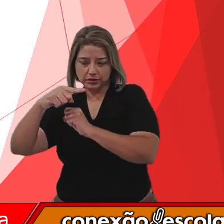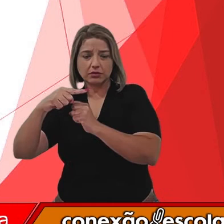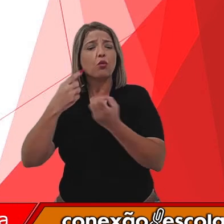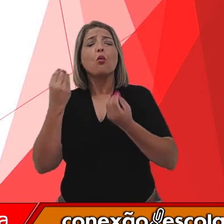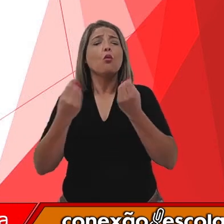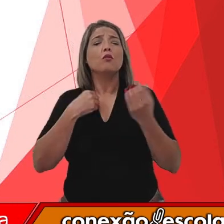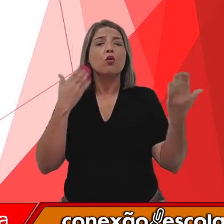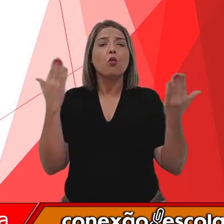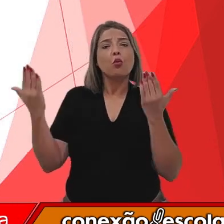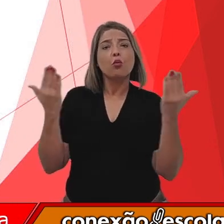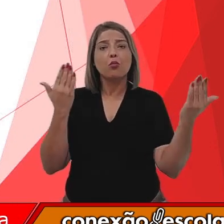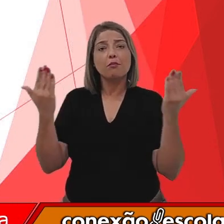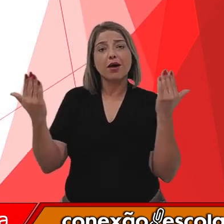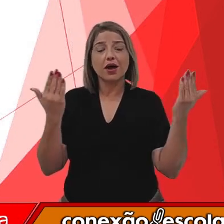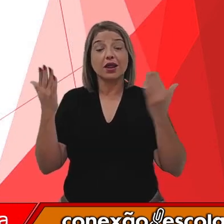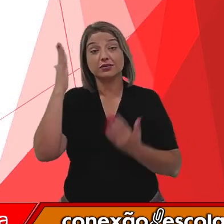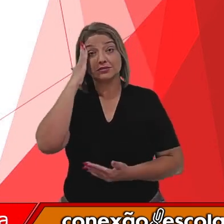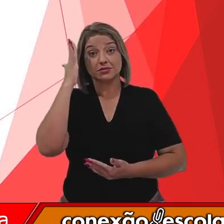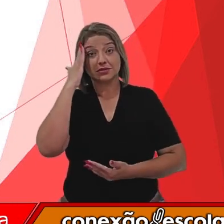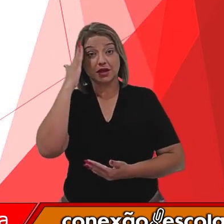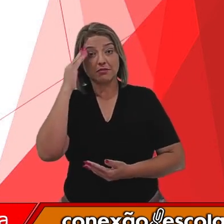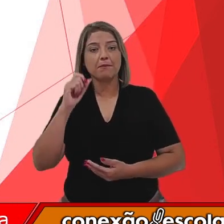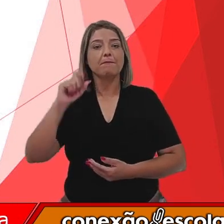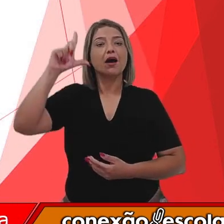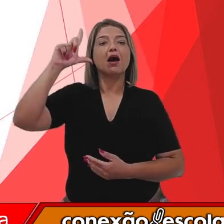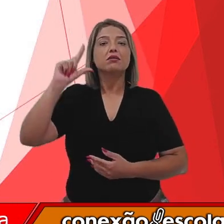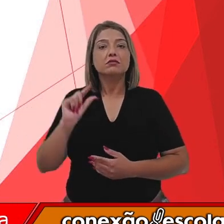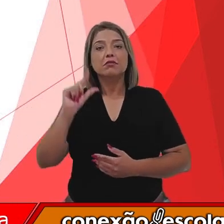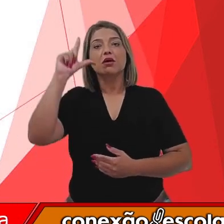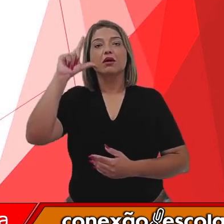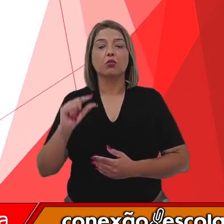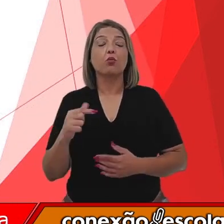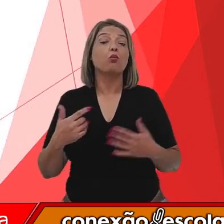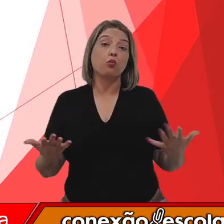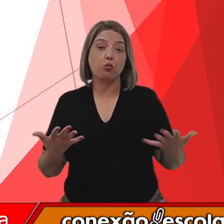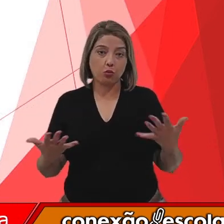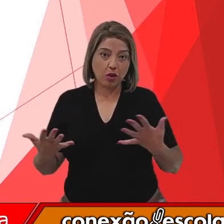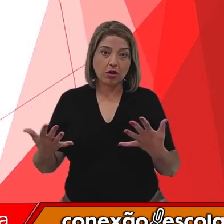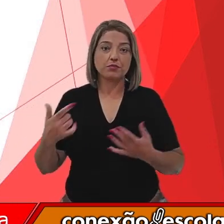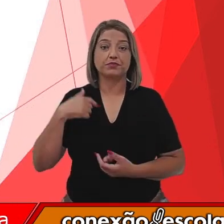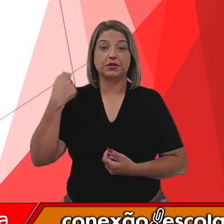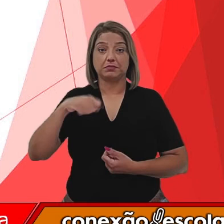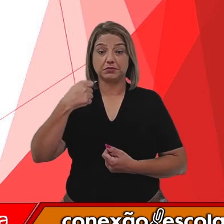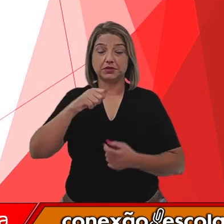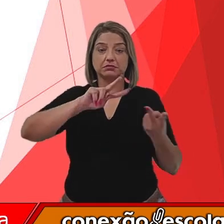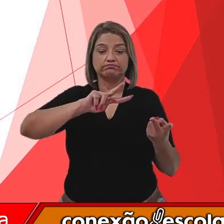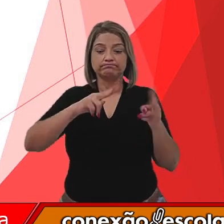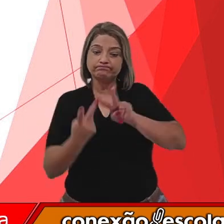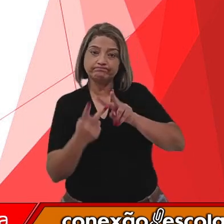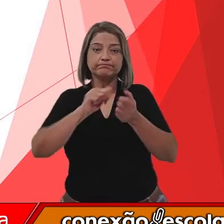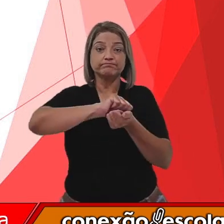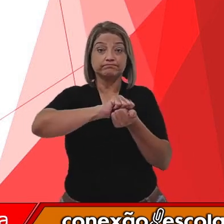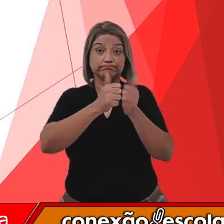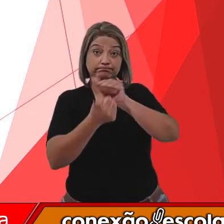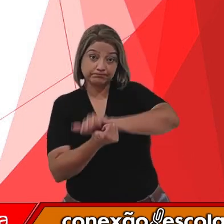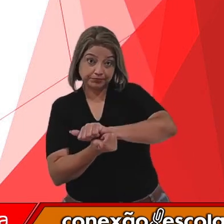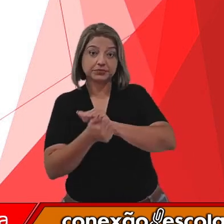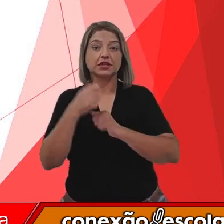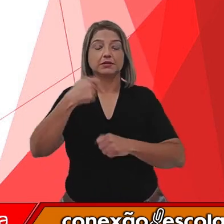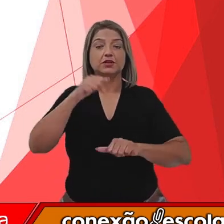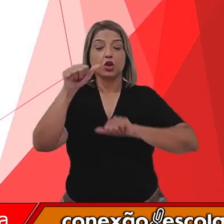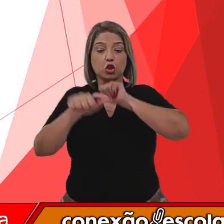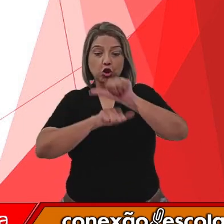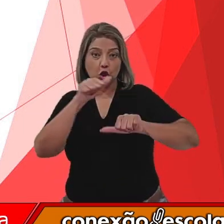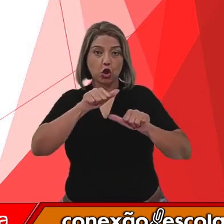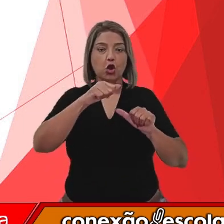duas frações, eu preciso ou transformá-las em frações equivalentes, com denominador igual eu consigo já